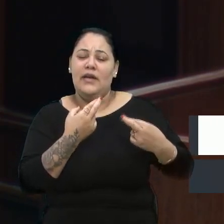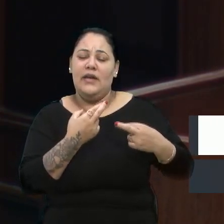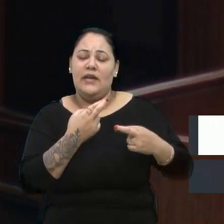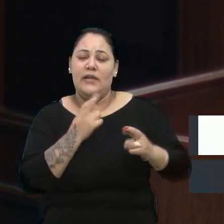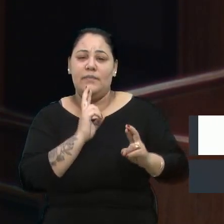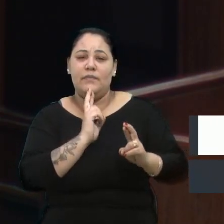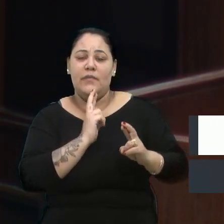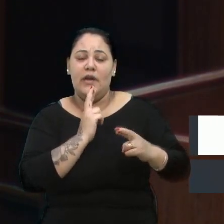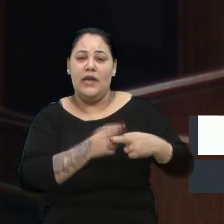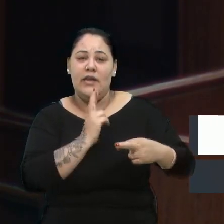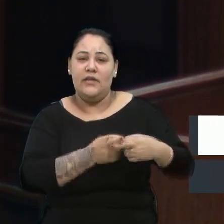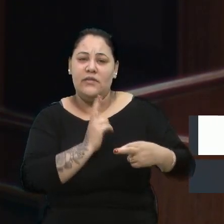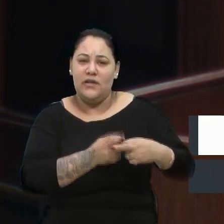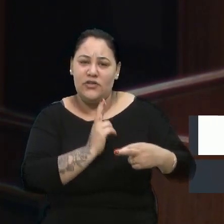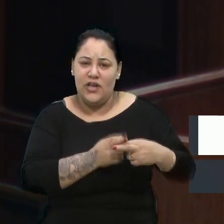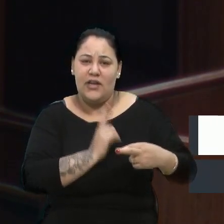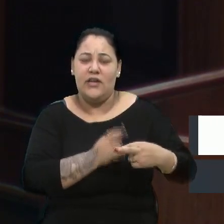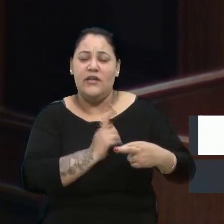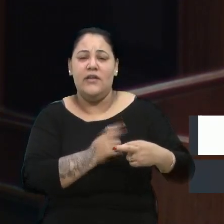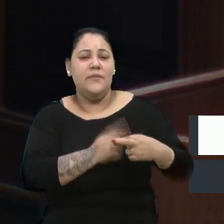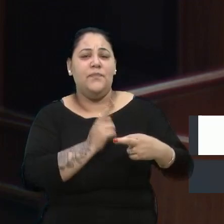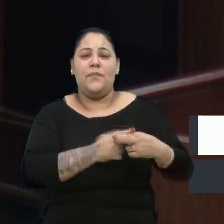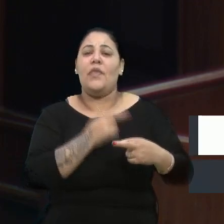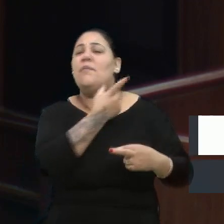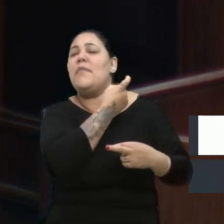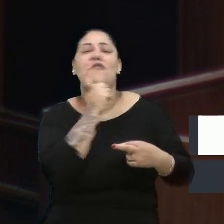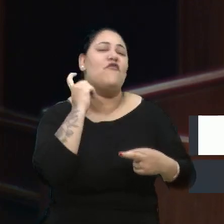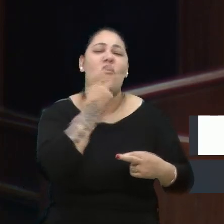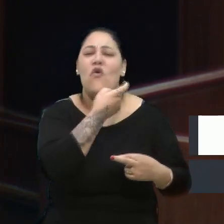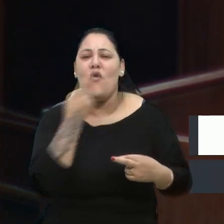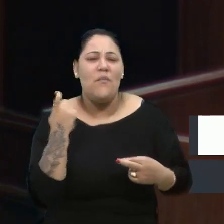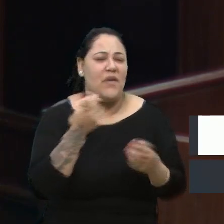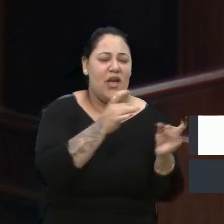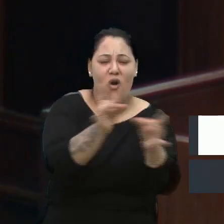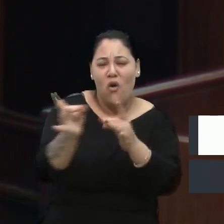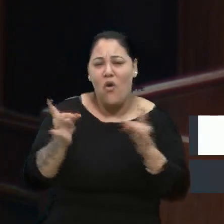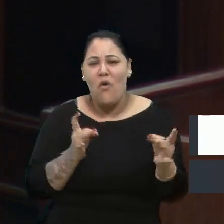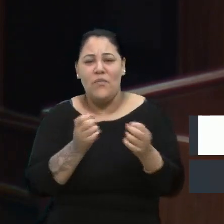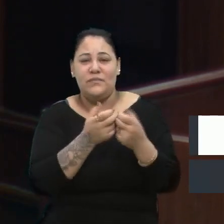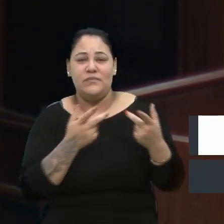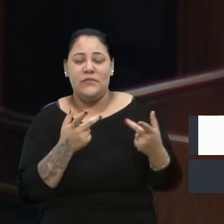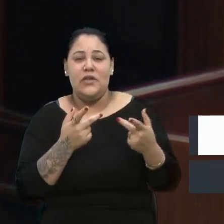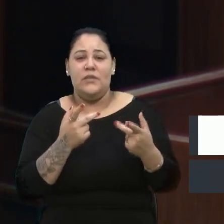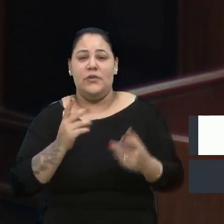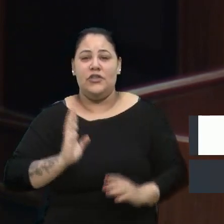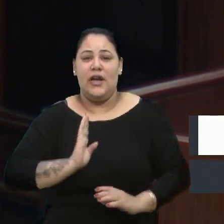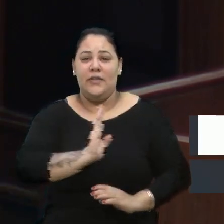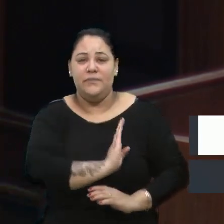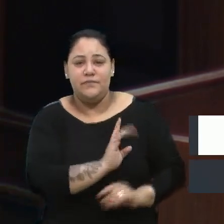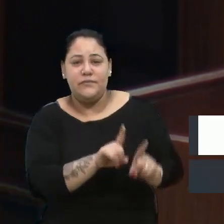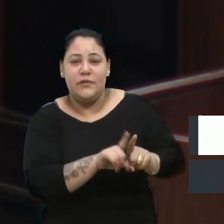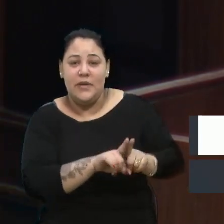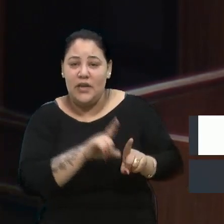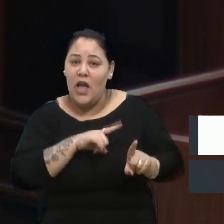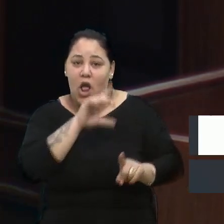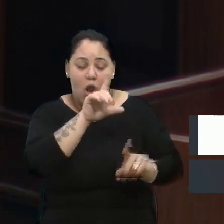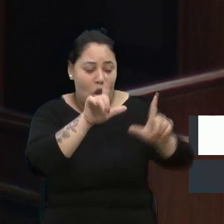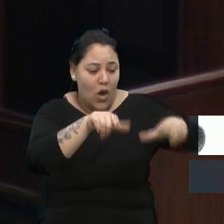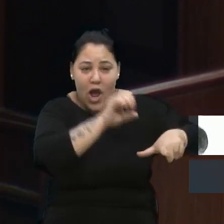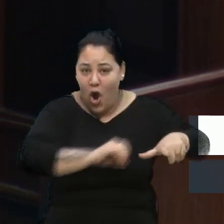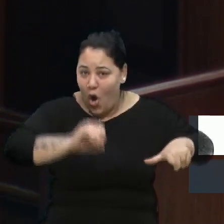outras tantas lojas. É um local ótimo, bem localizado e seguido eu vou ali.